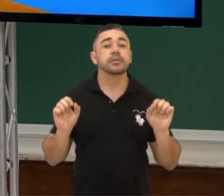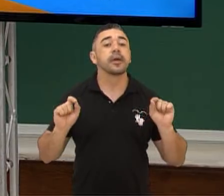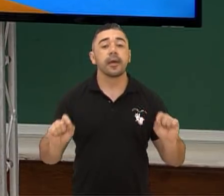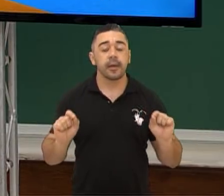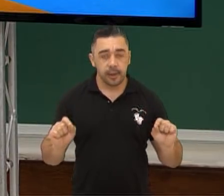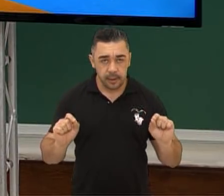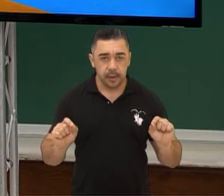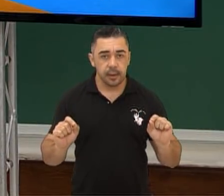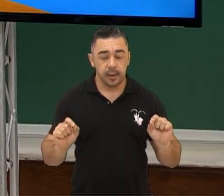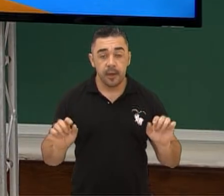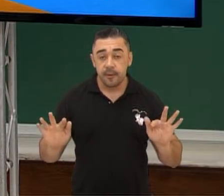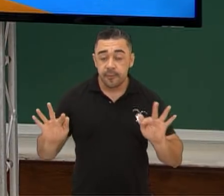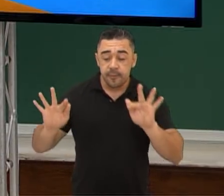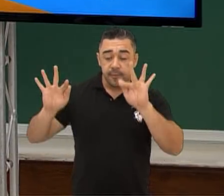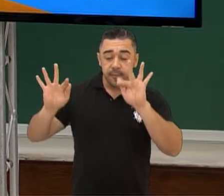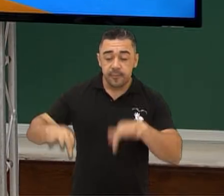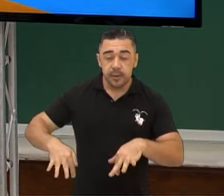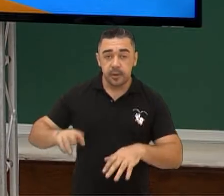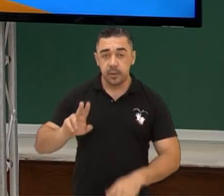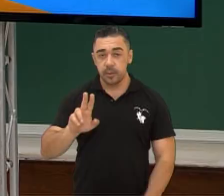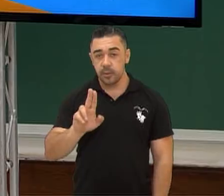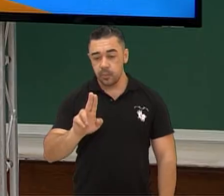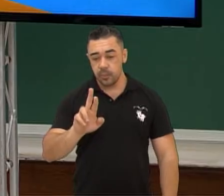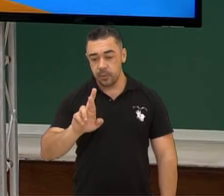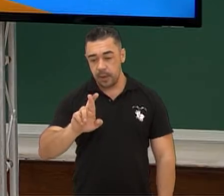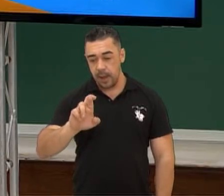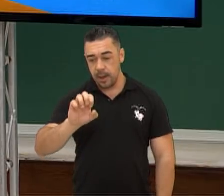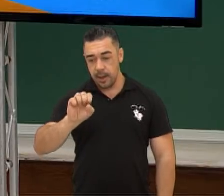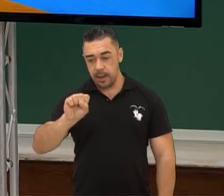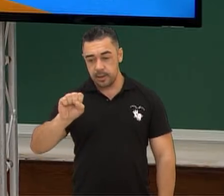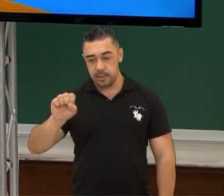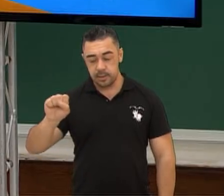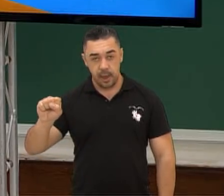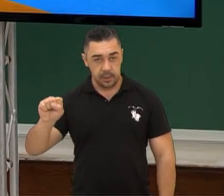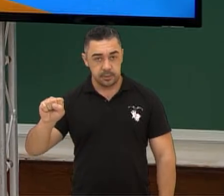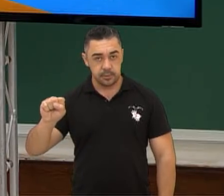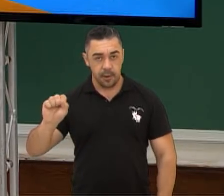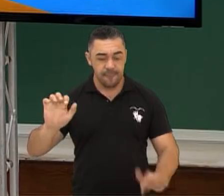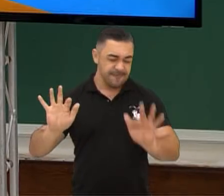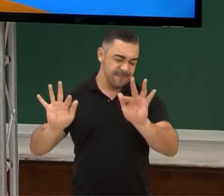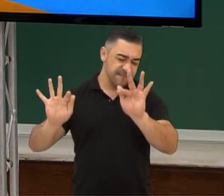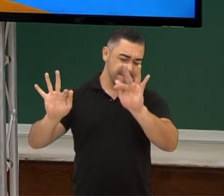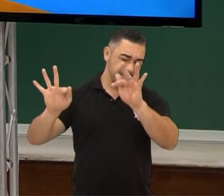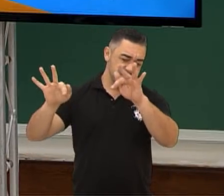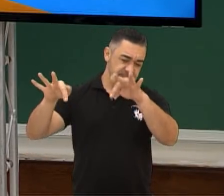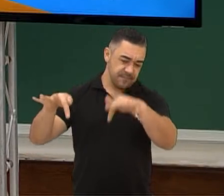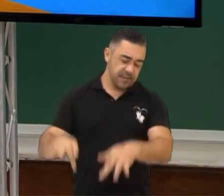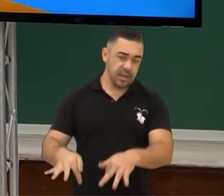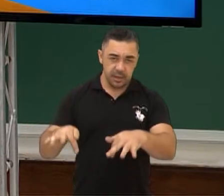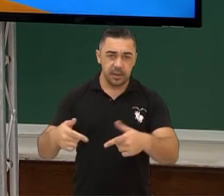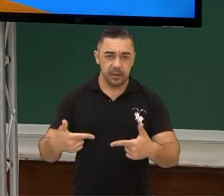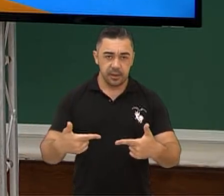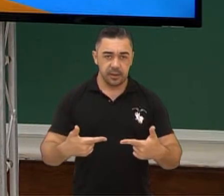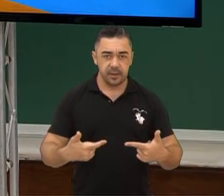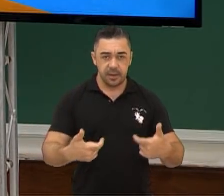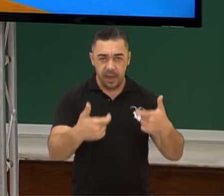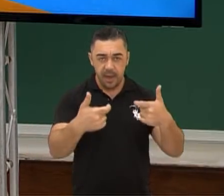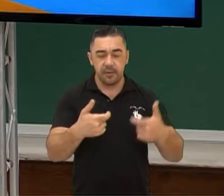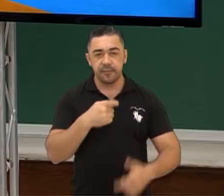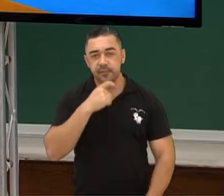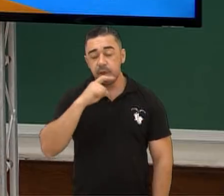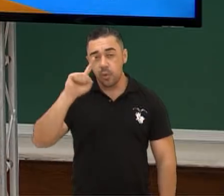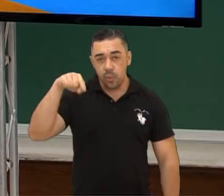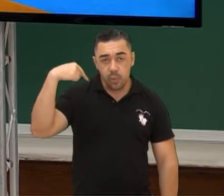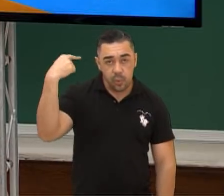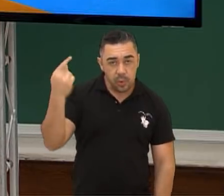sobre o fim da União Soviética, os processos que levaram ao fim da União Soviética, fim da Guerra Fria, e vamos em próximas